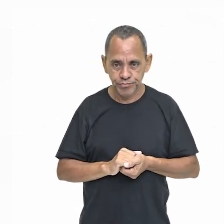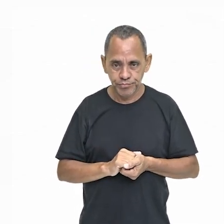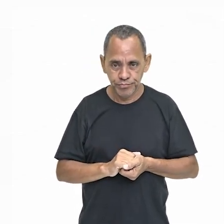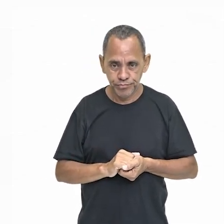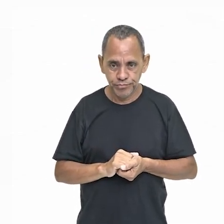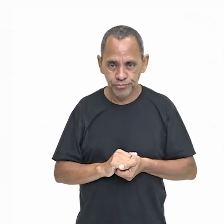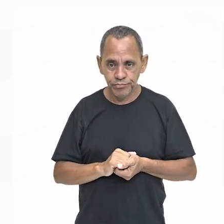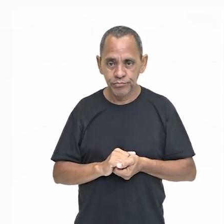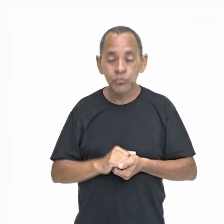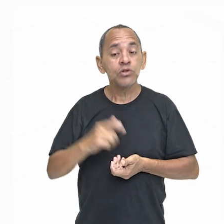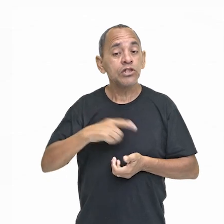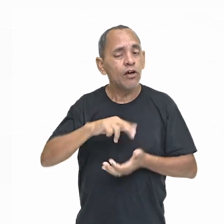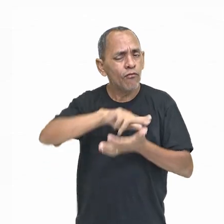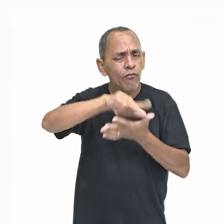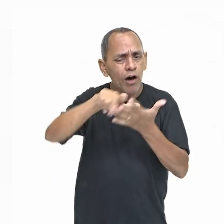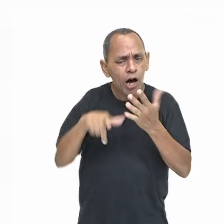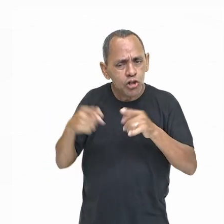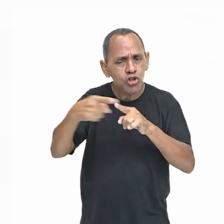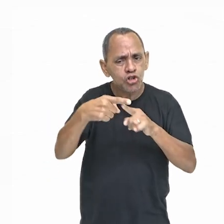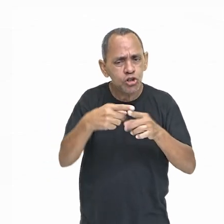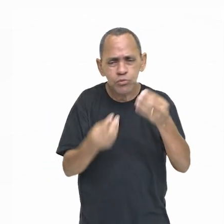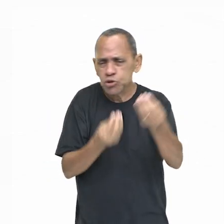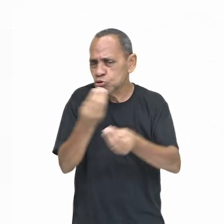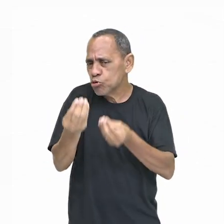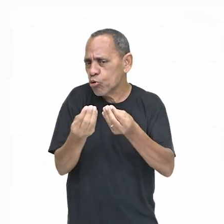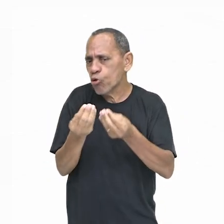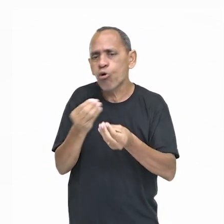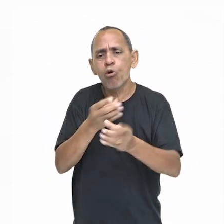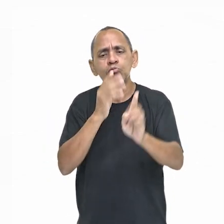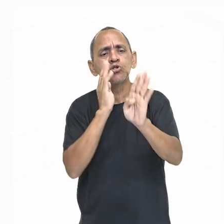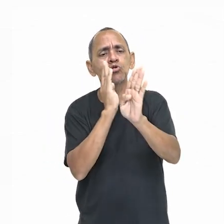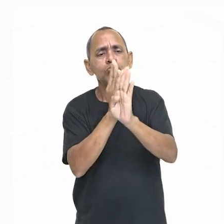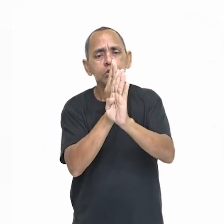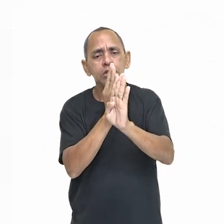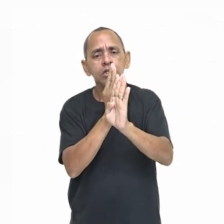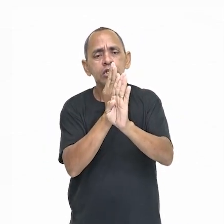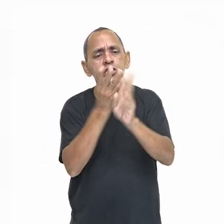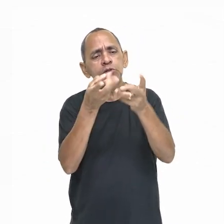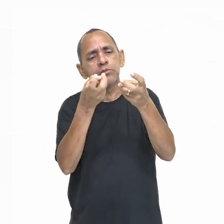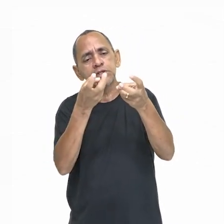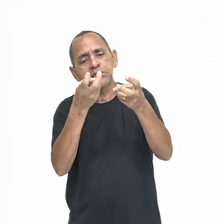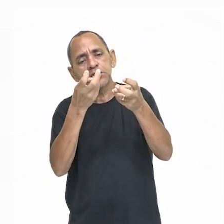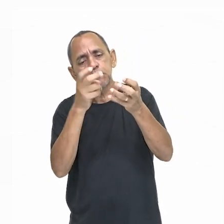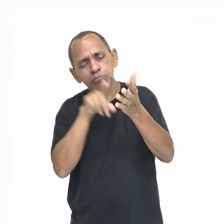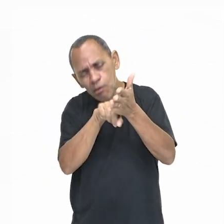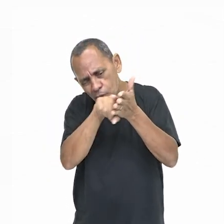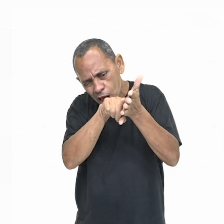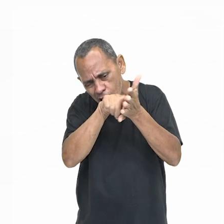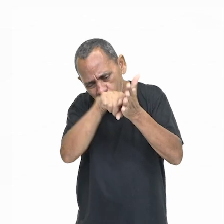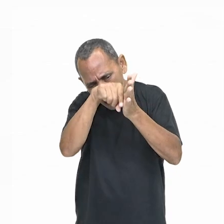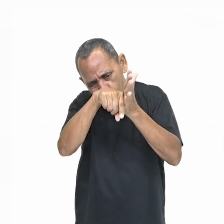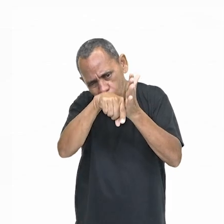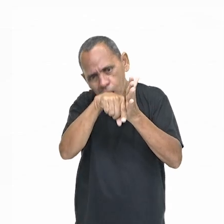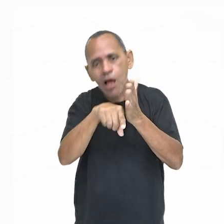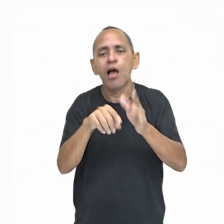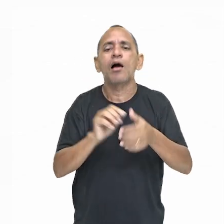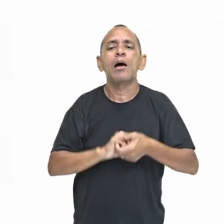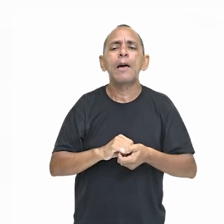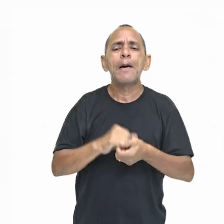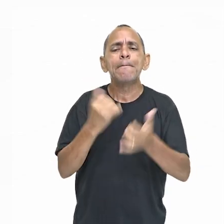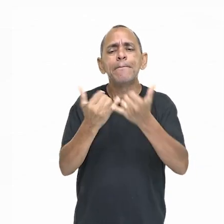Então, são várias as formas de descobrir, de olhar bem a fundo, com um olhar